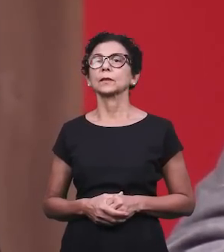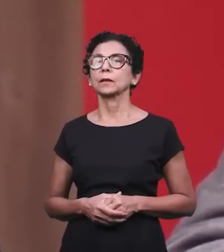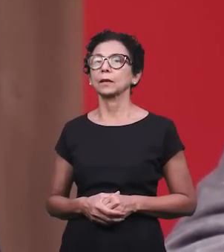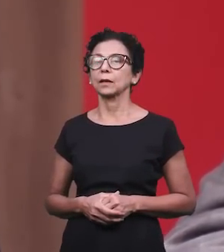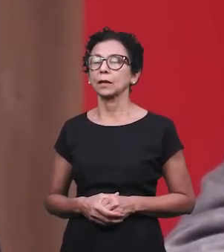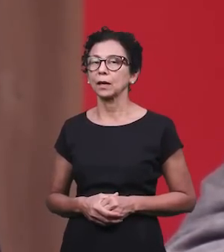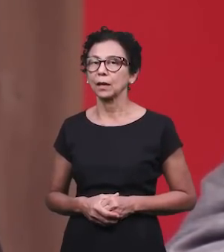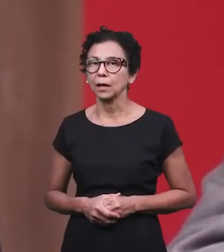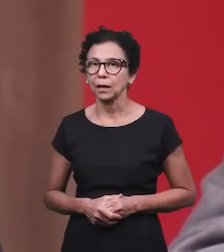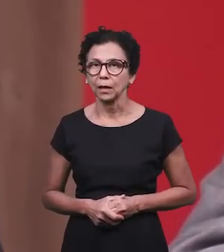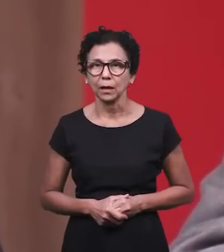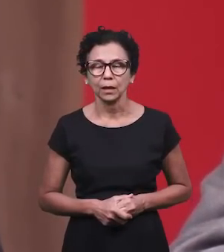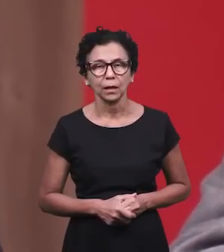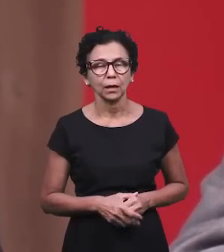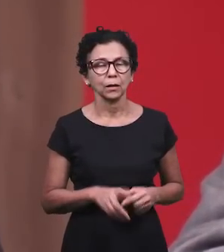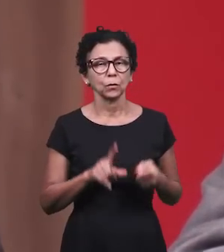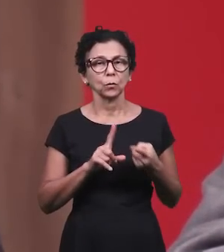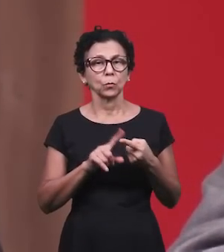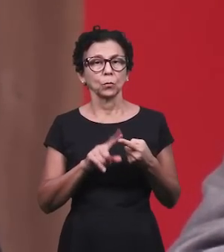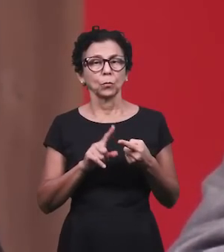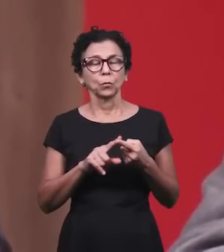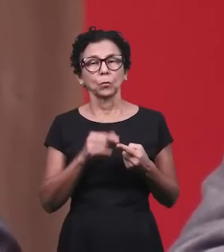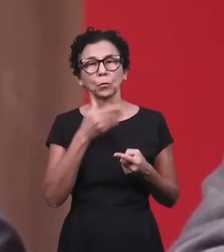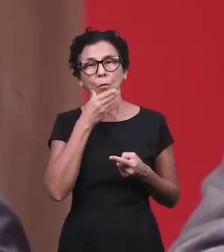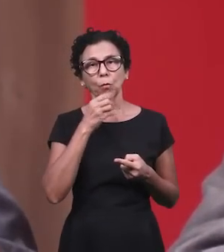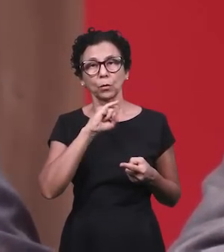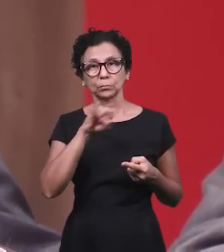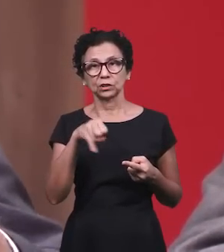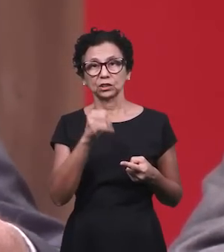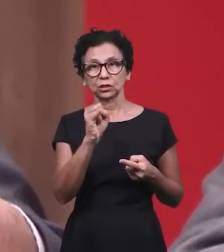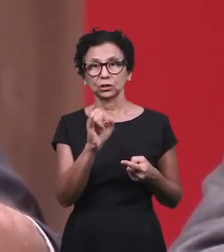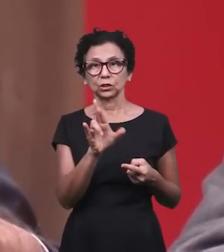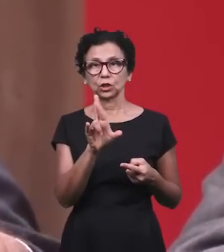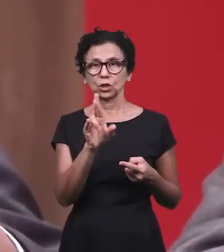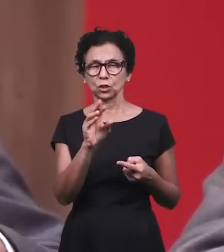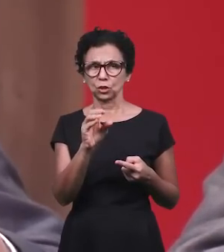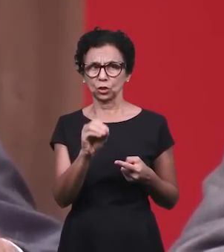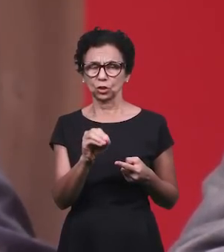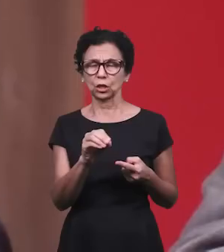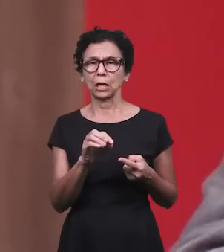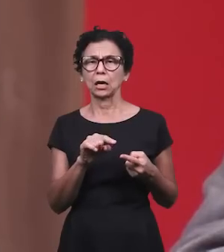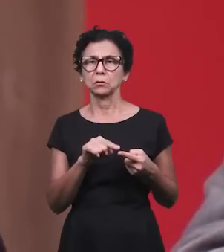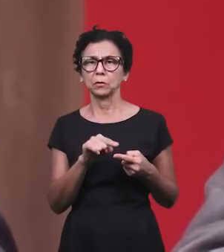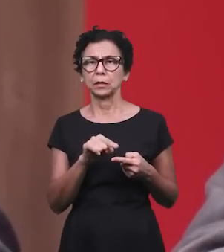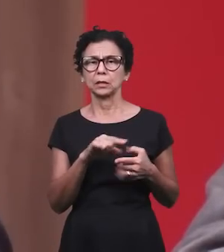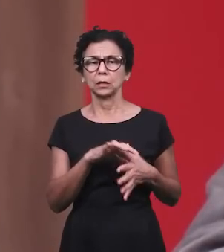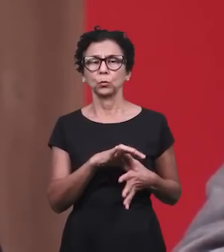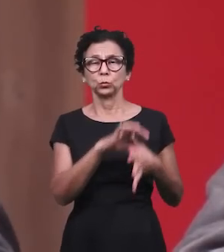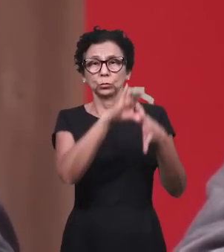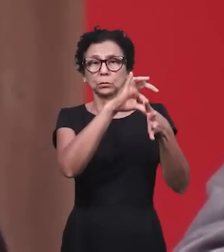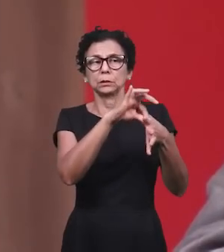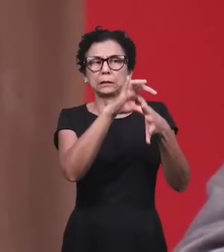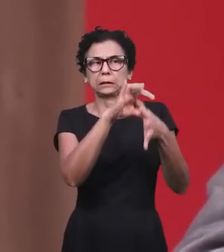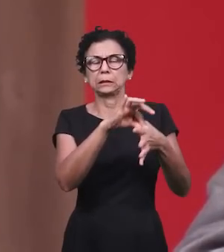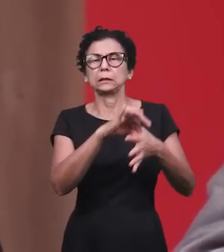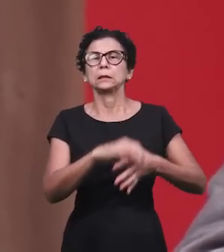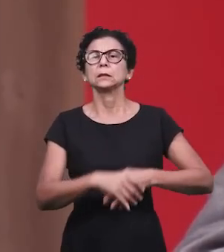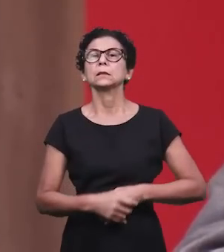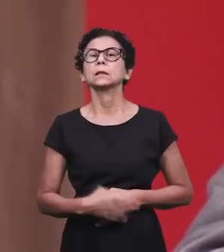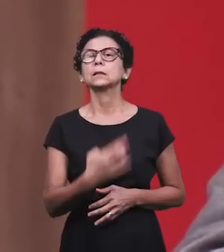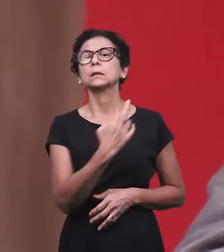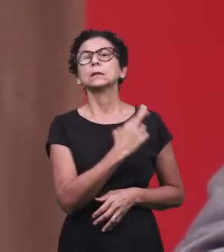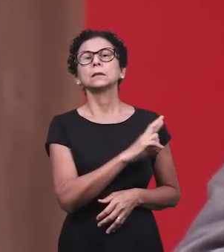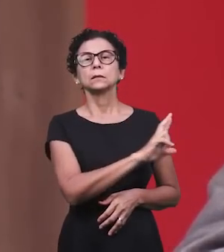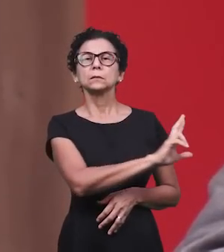era um dos principais da sinagoga. Ele era um líder ali na sua